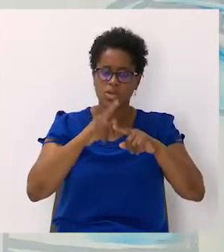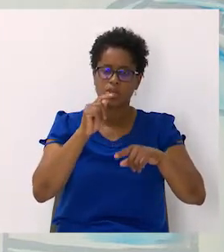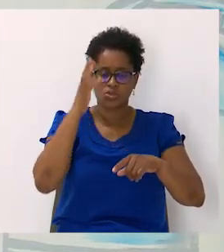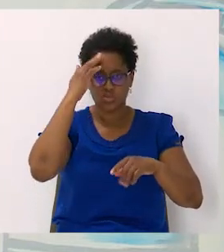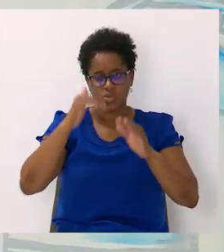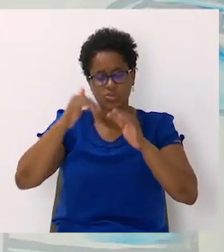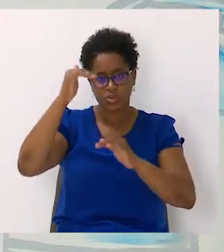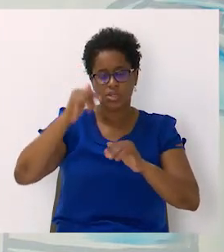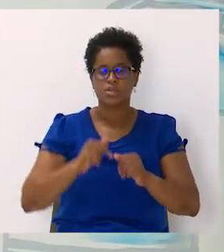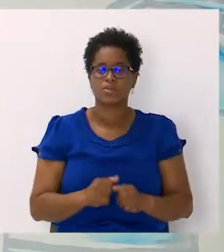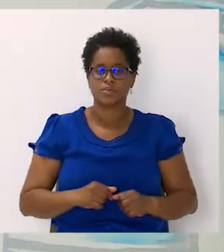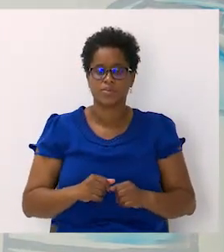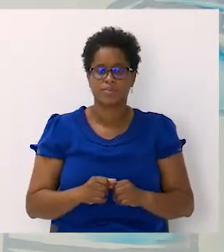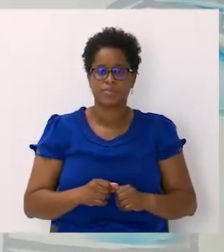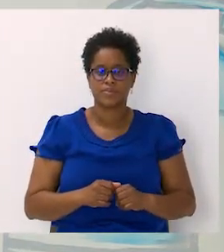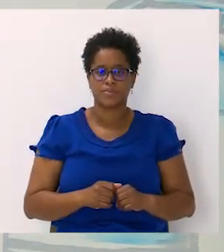os expoentes.